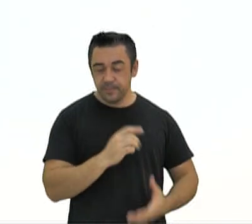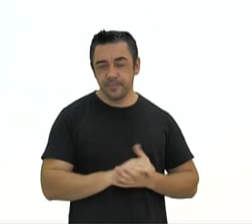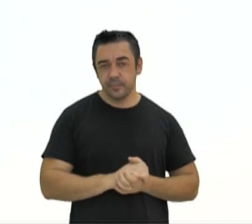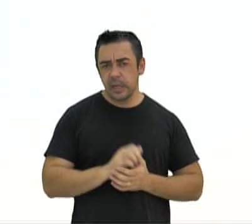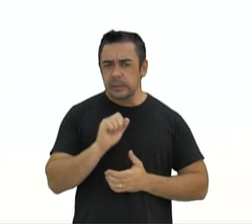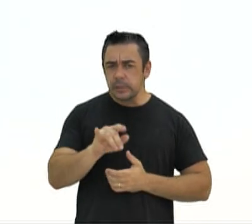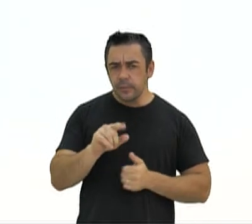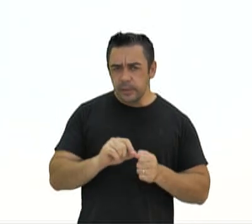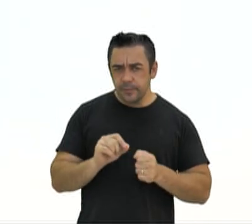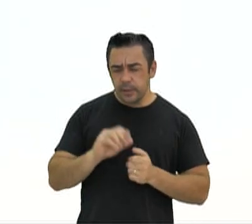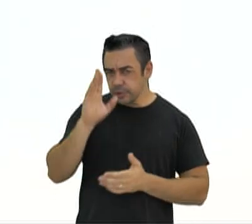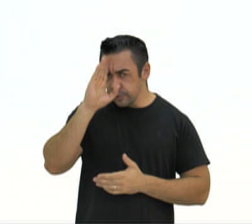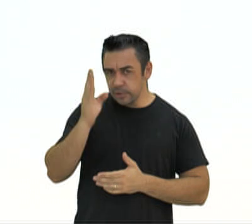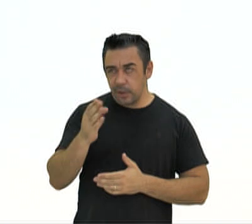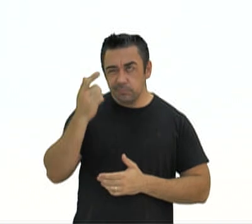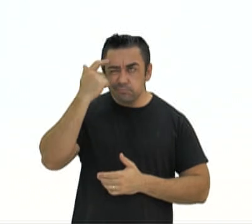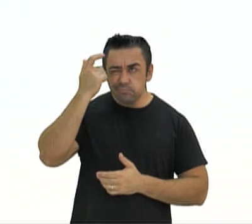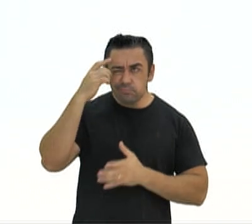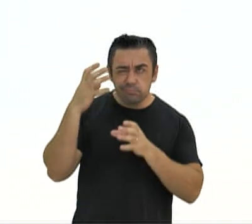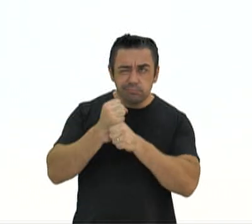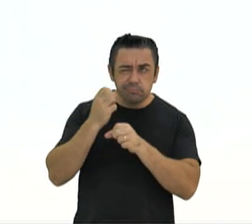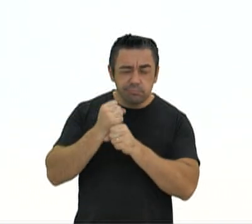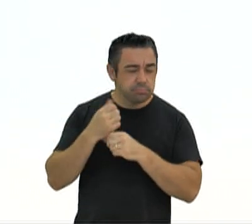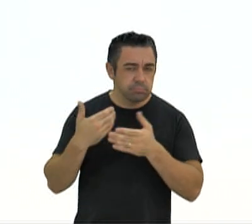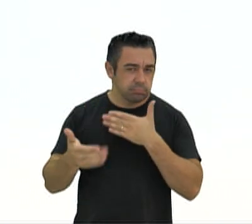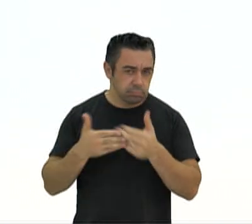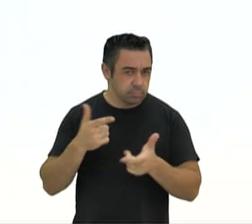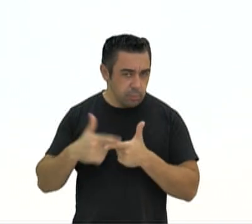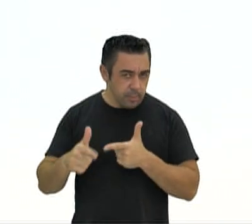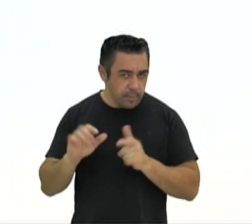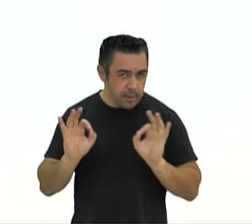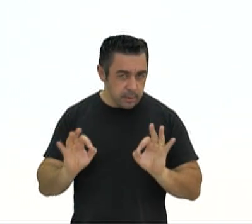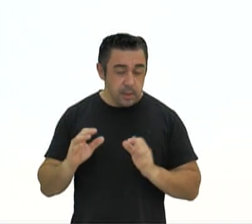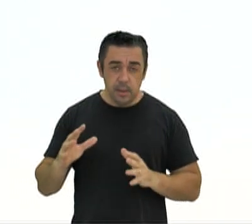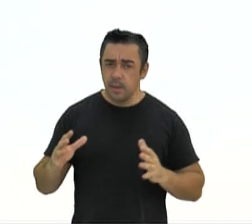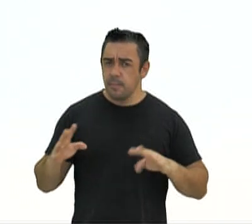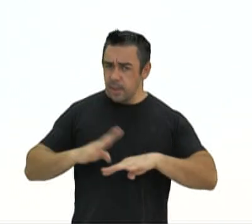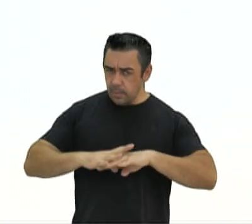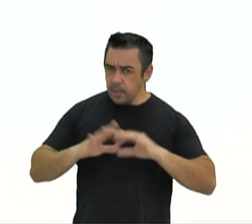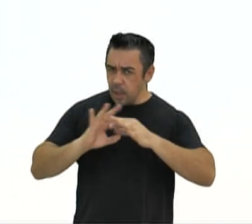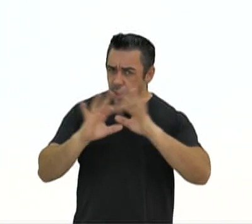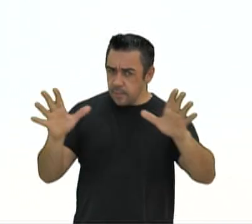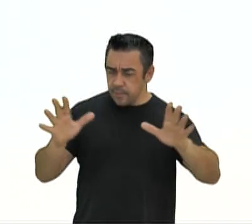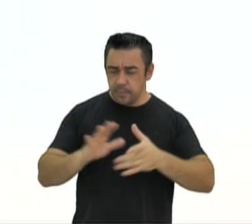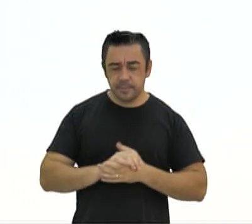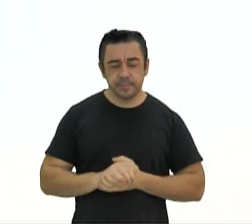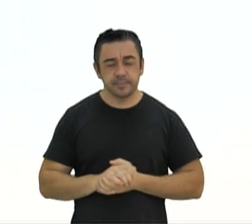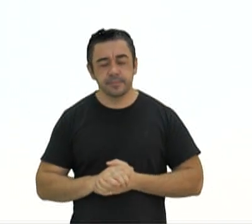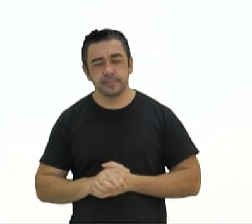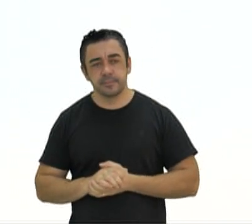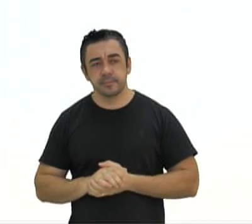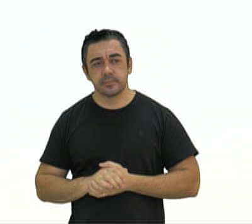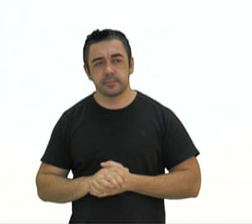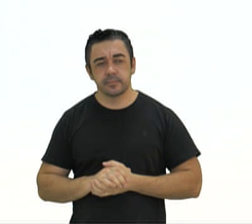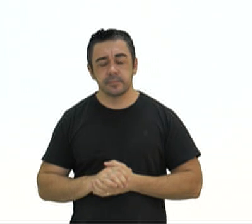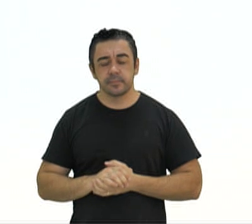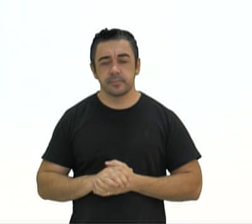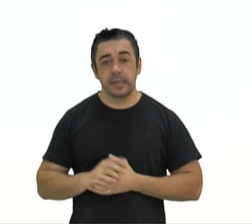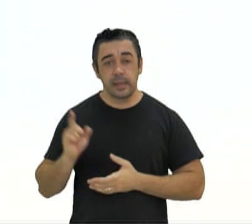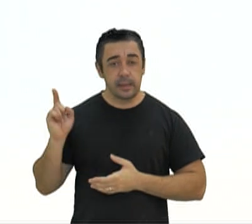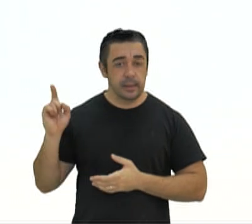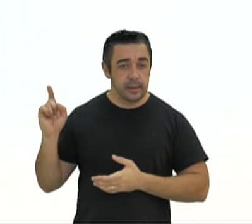você fez direto de cabeça pela conta, tranquilo também, tá? A matemática é livre, você faz da forma que você entendeu. Então,